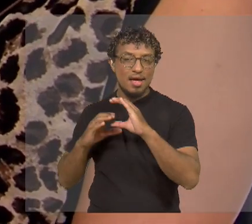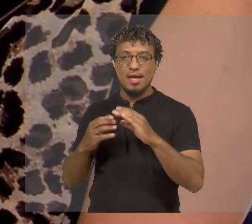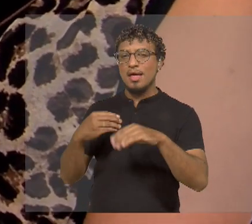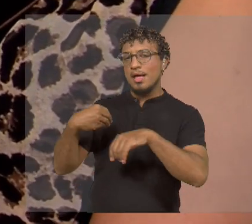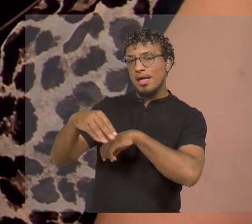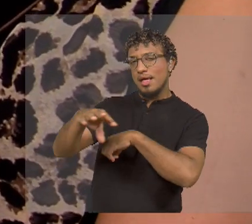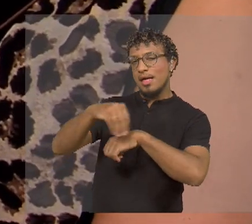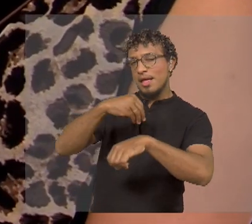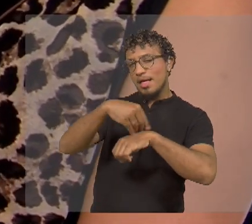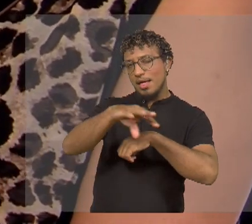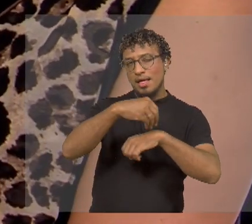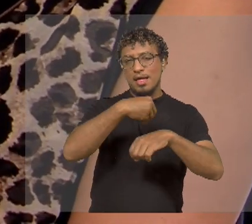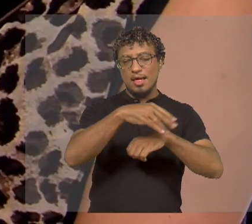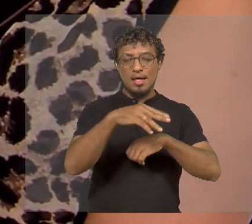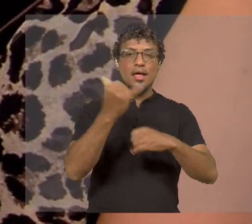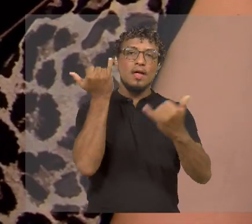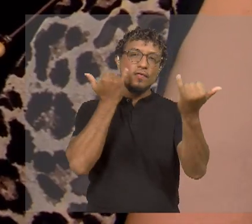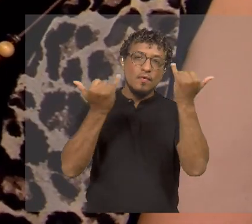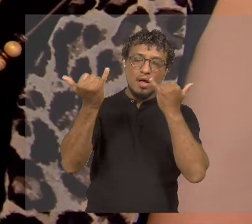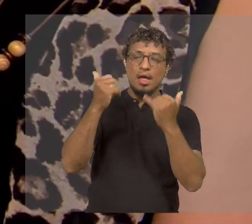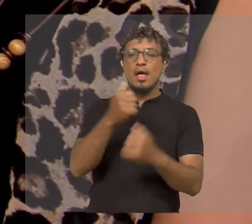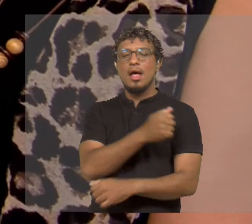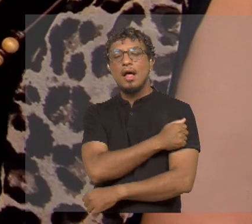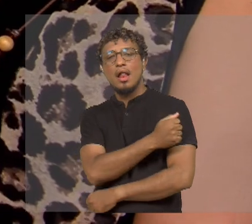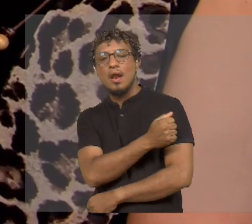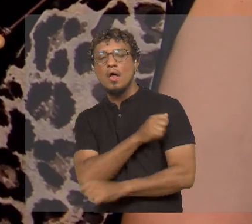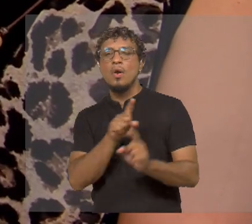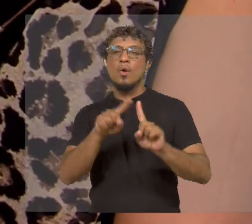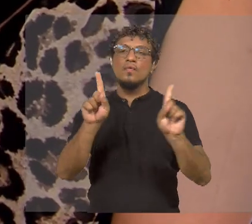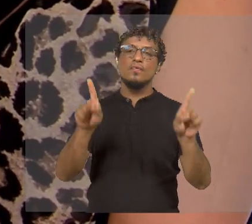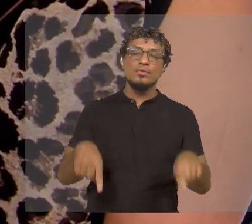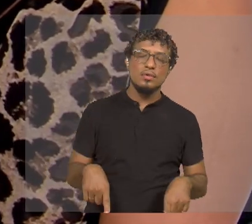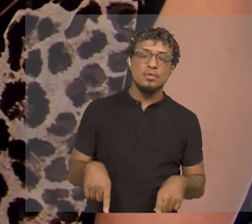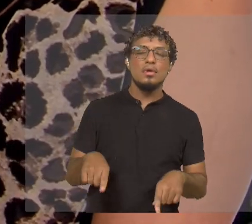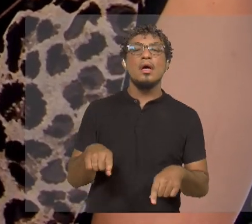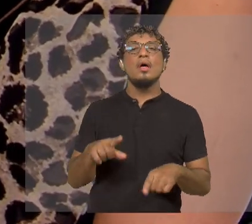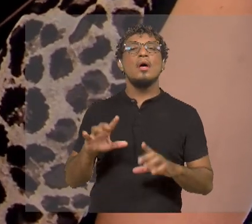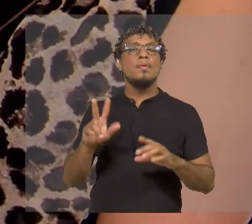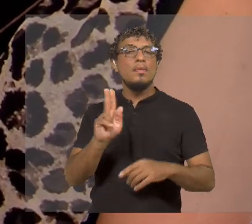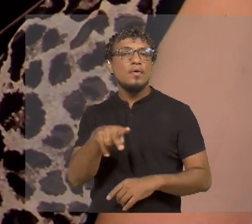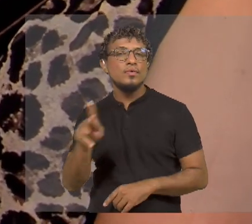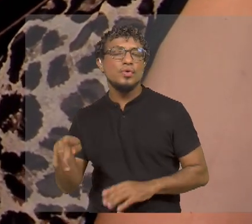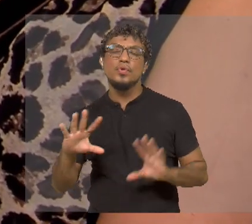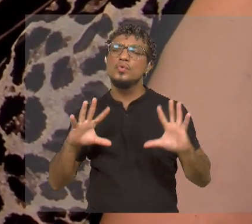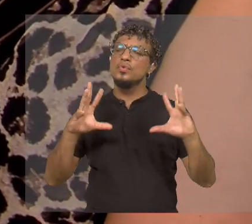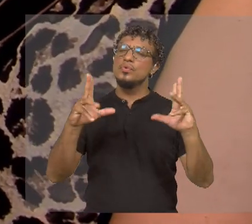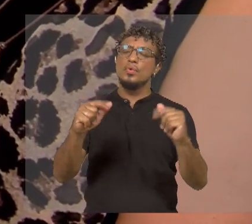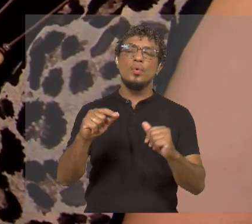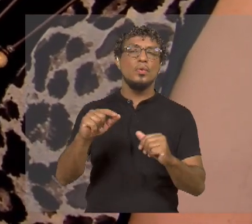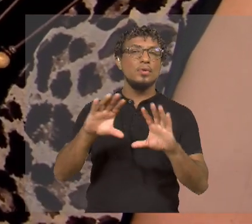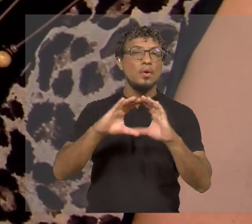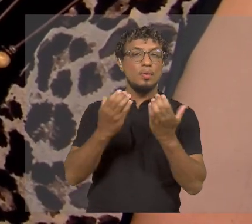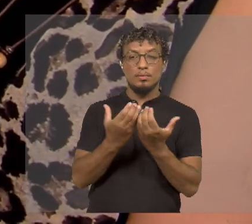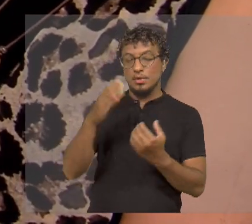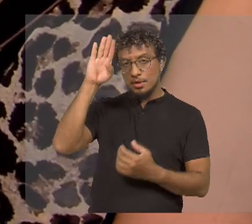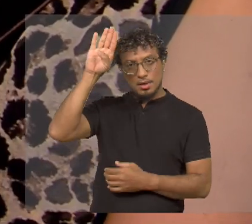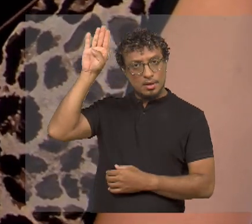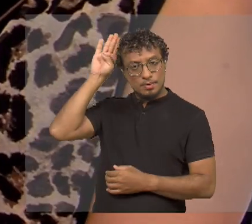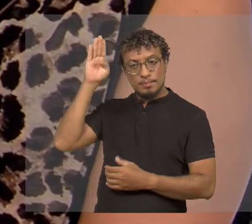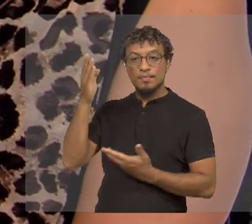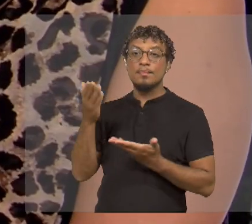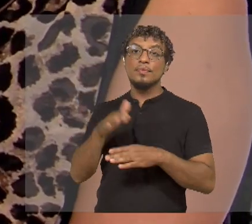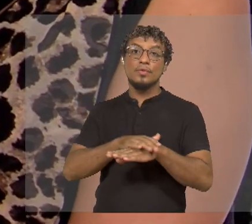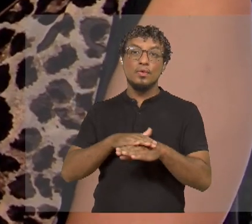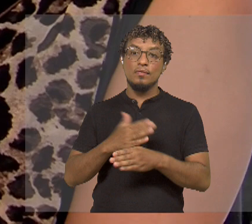de informações destinado a alunos, servidores, professores e toda a comunidade acadêmica. E para falar que canal de comunicação é esse,